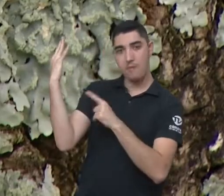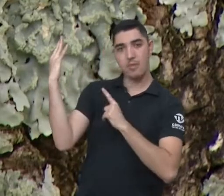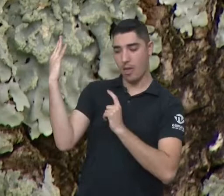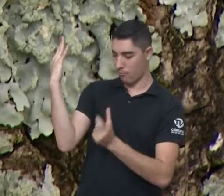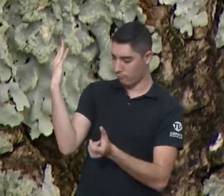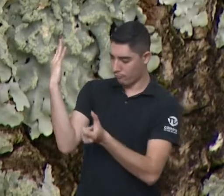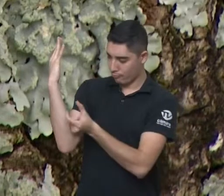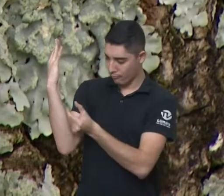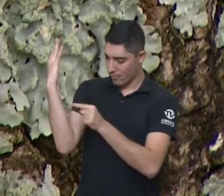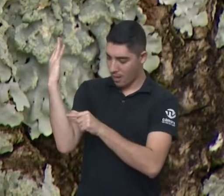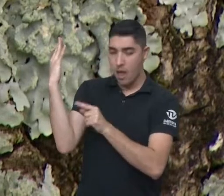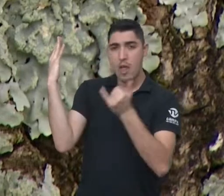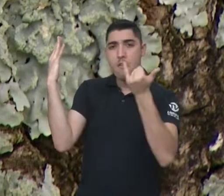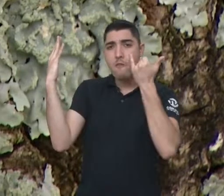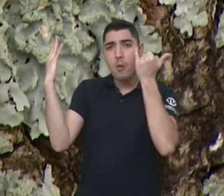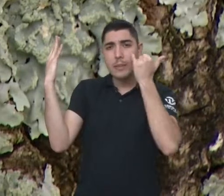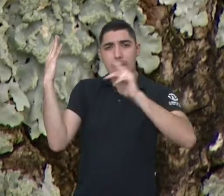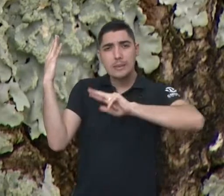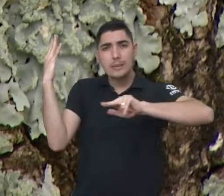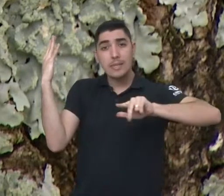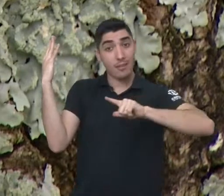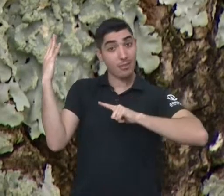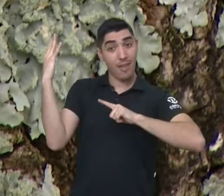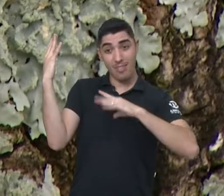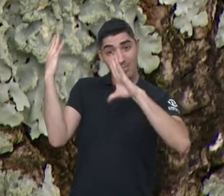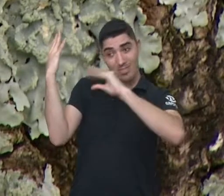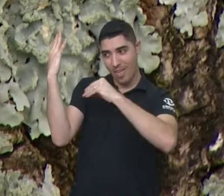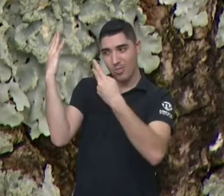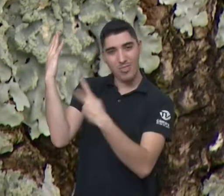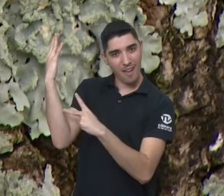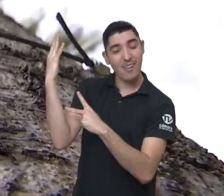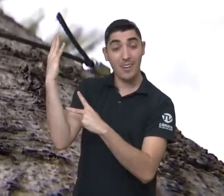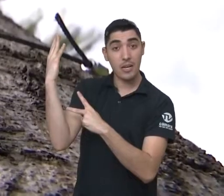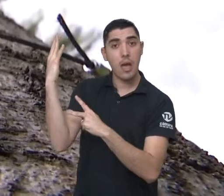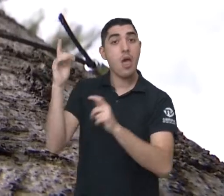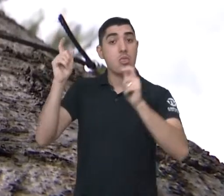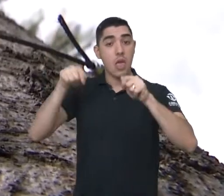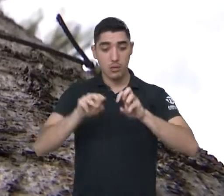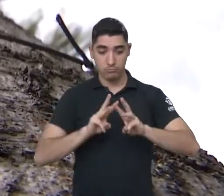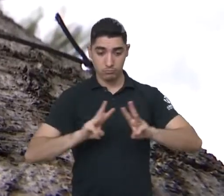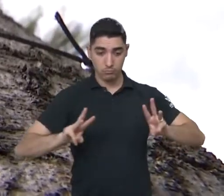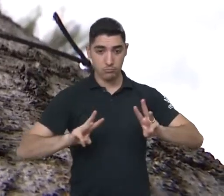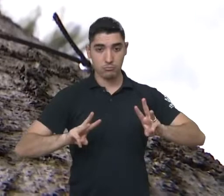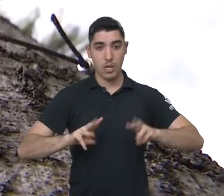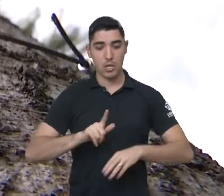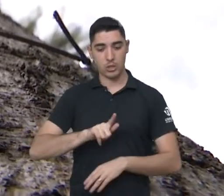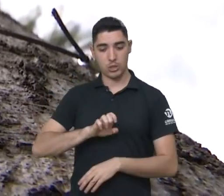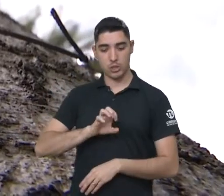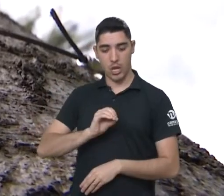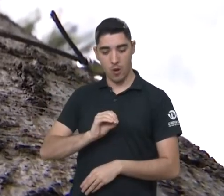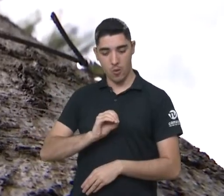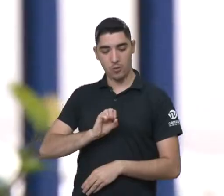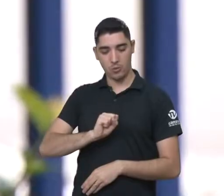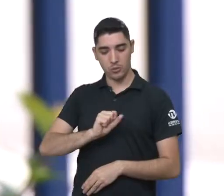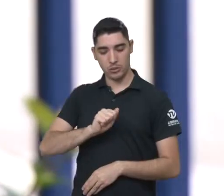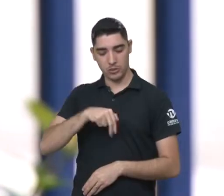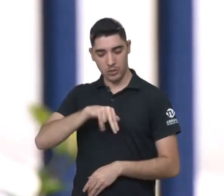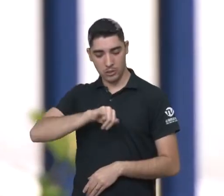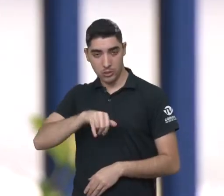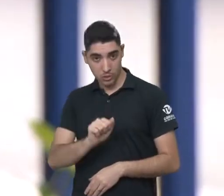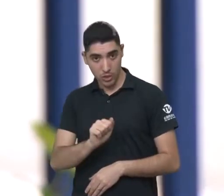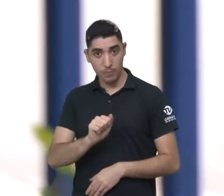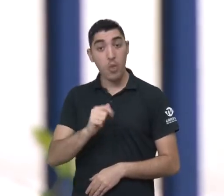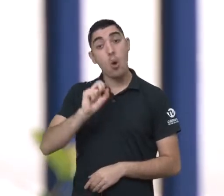na cidade e coloca as informações dentro de um banco de dados, que pode ser acessado pelo site GeoSanja ou